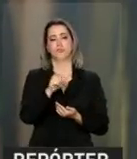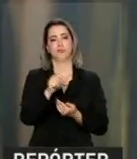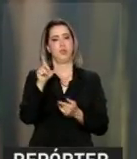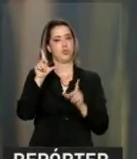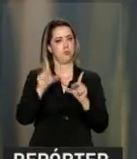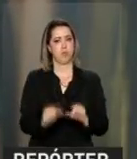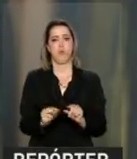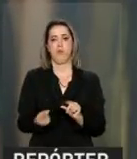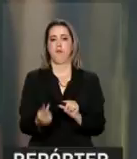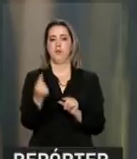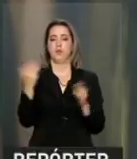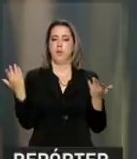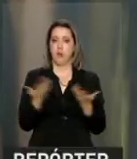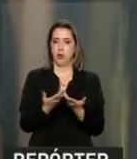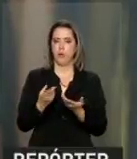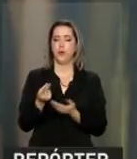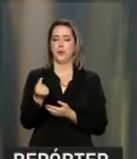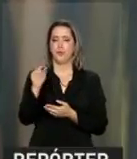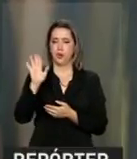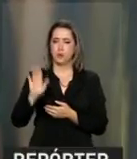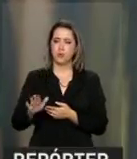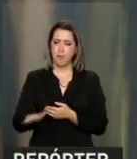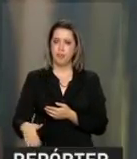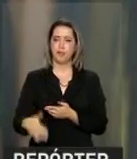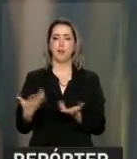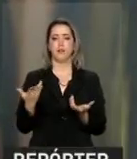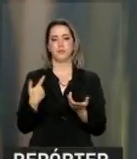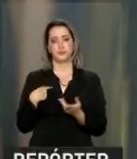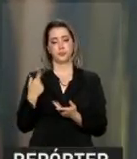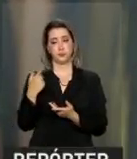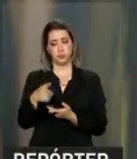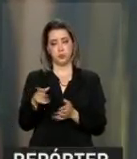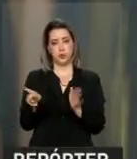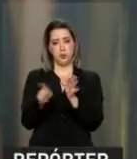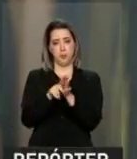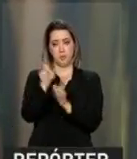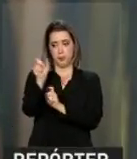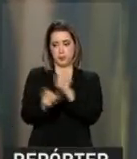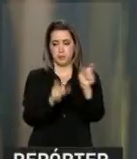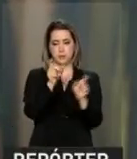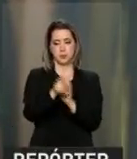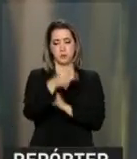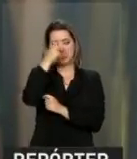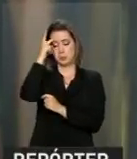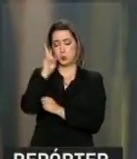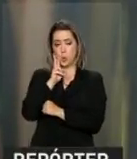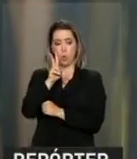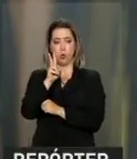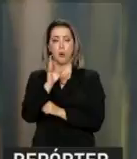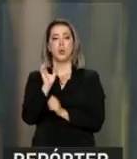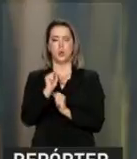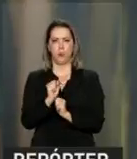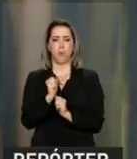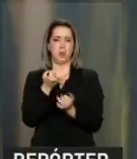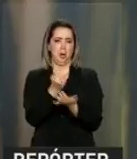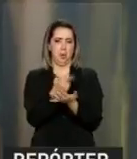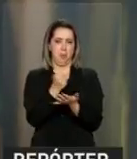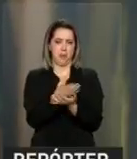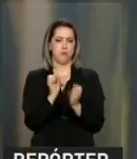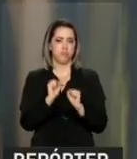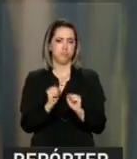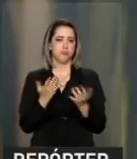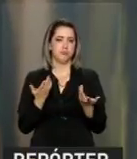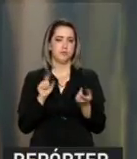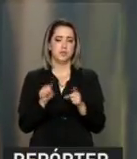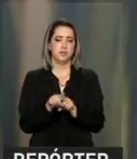com esses preços baixos a refletir no varejo esses presos chamam os consumidores de volta ao mercado é pra montar